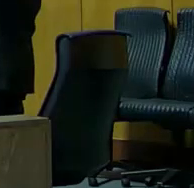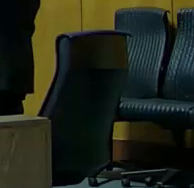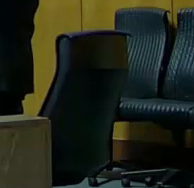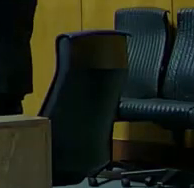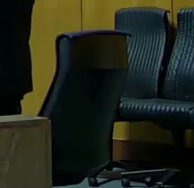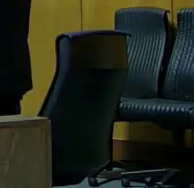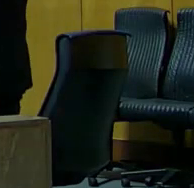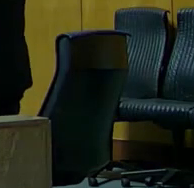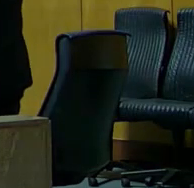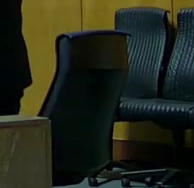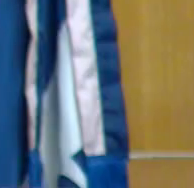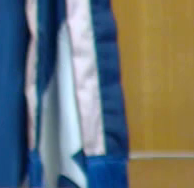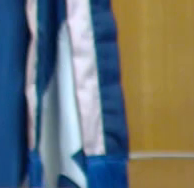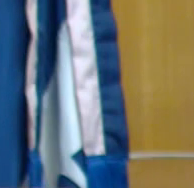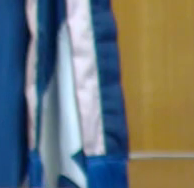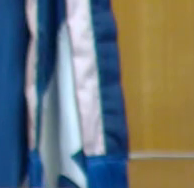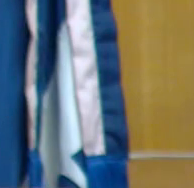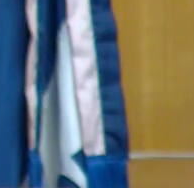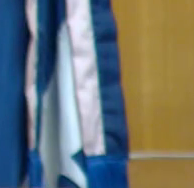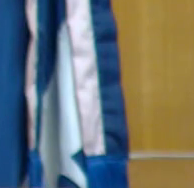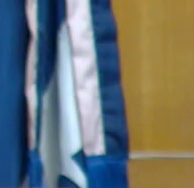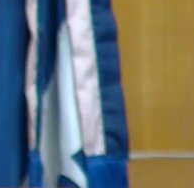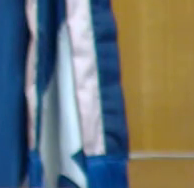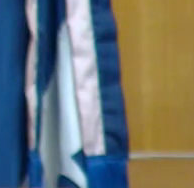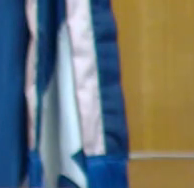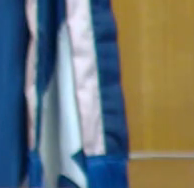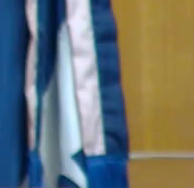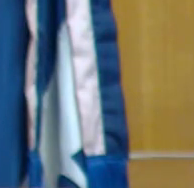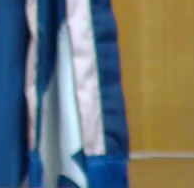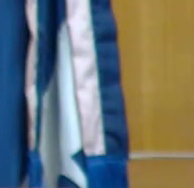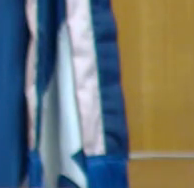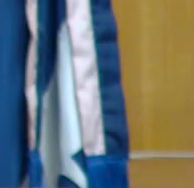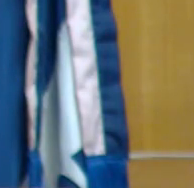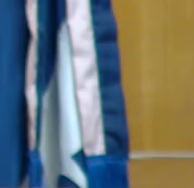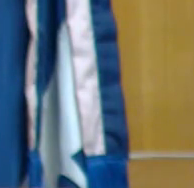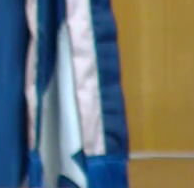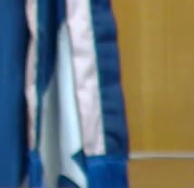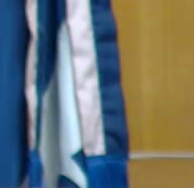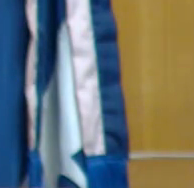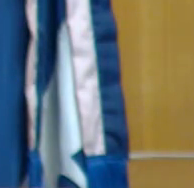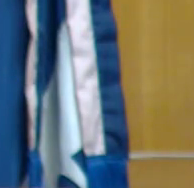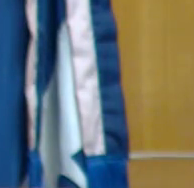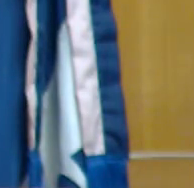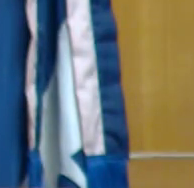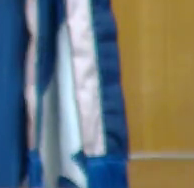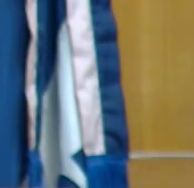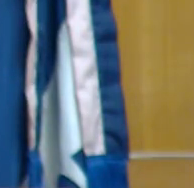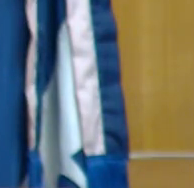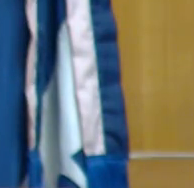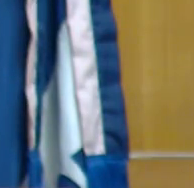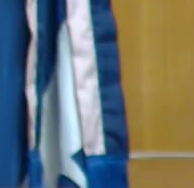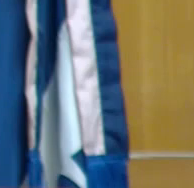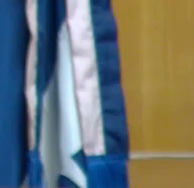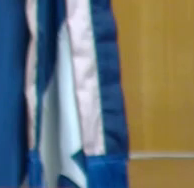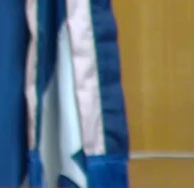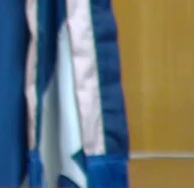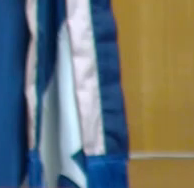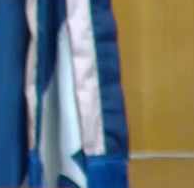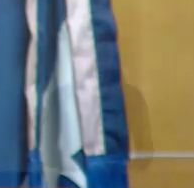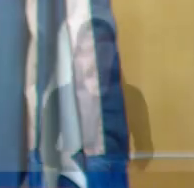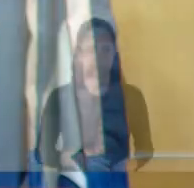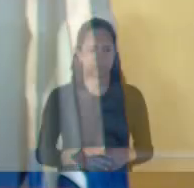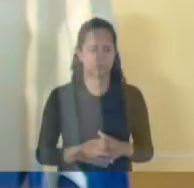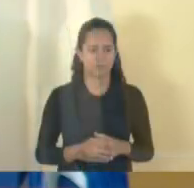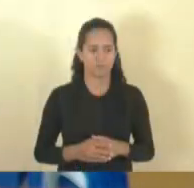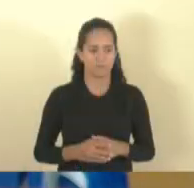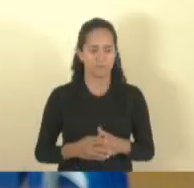Fiquem com a magia que a música proporciona a todos nós, né? Nos leva a tempos remotos, nos projeta para o futuro, para